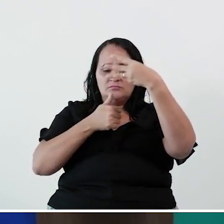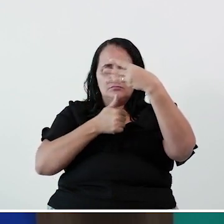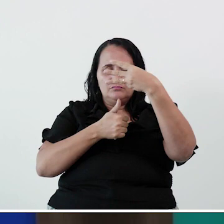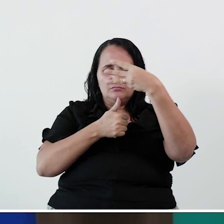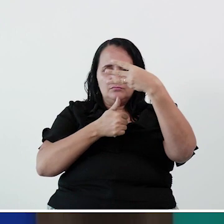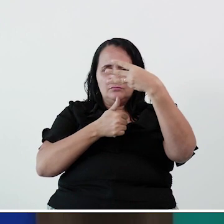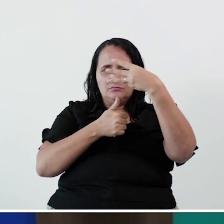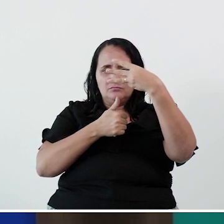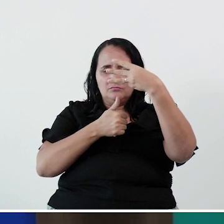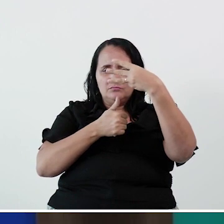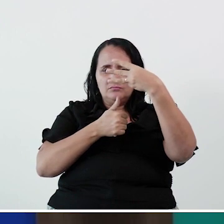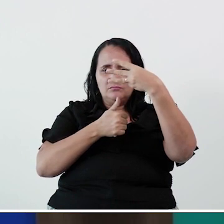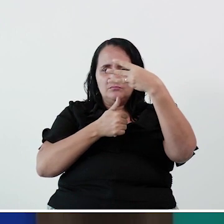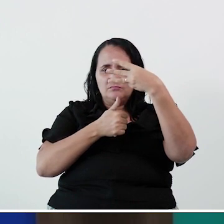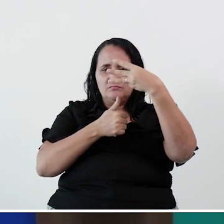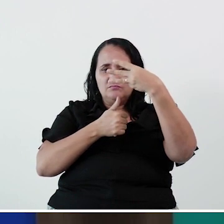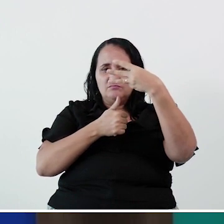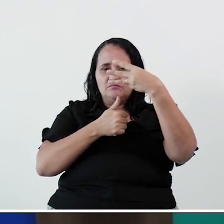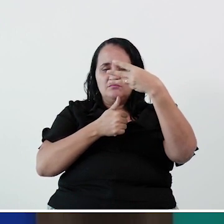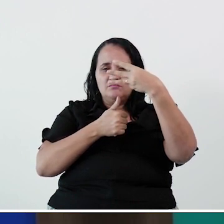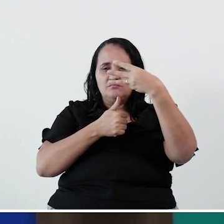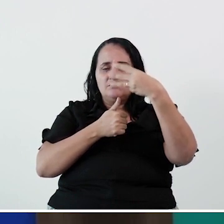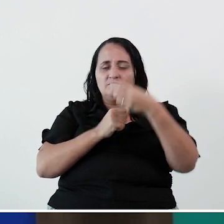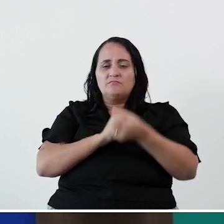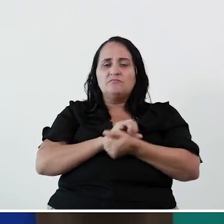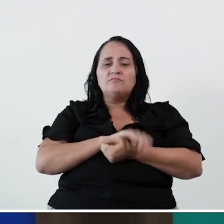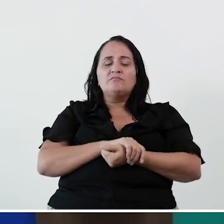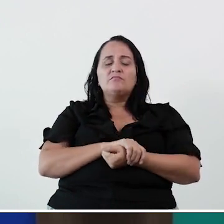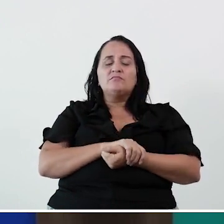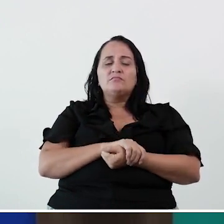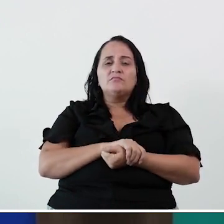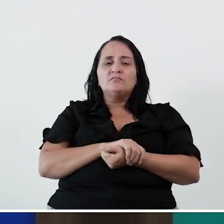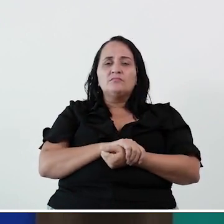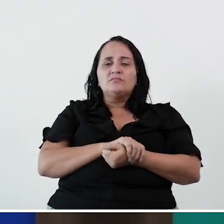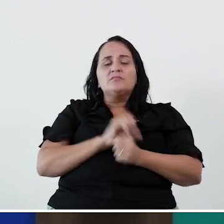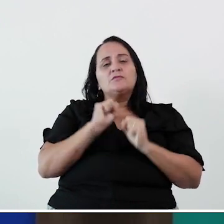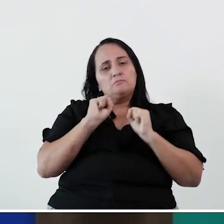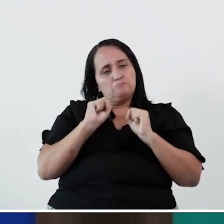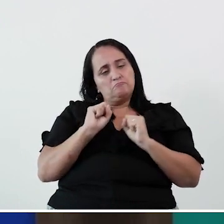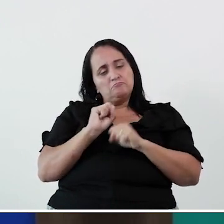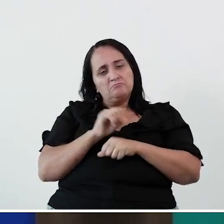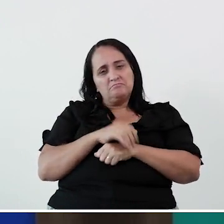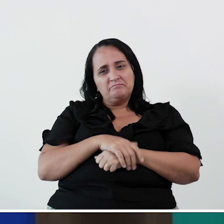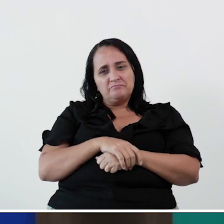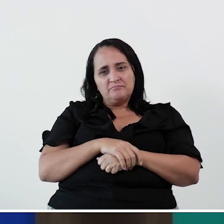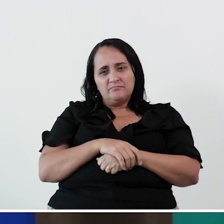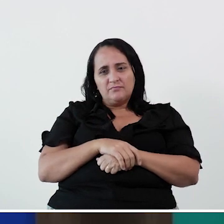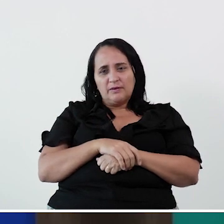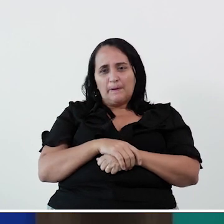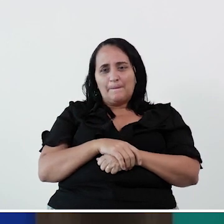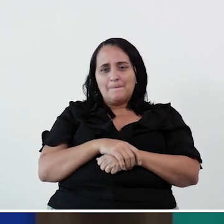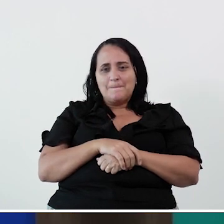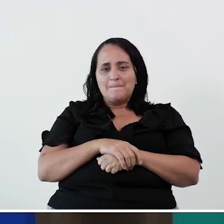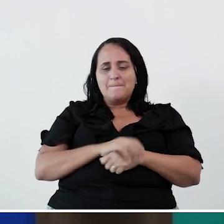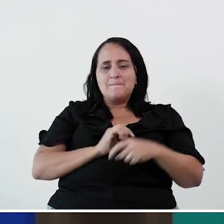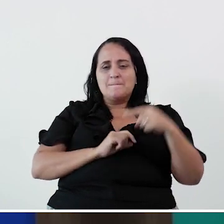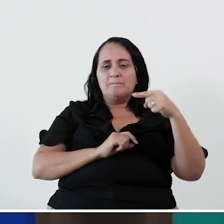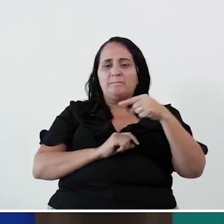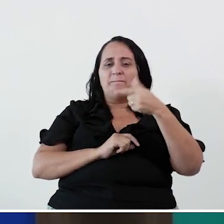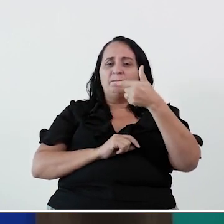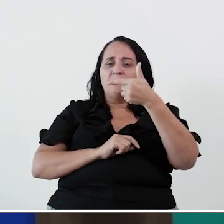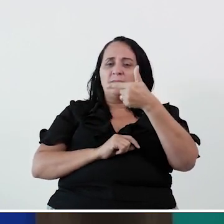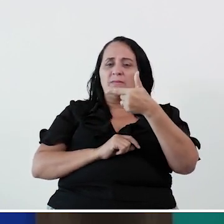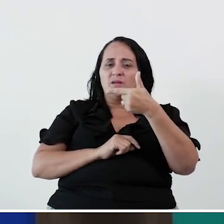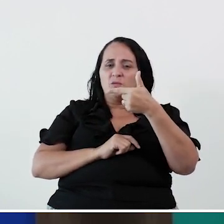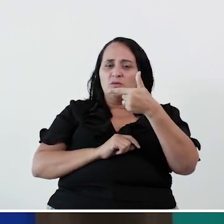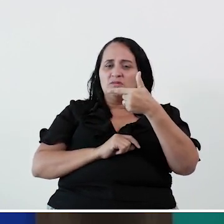3/1. Então, 3 é um número racional. Assim como o número -2, representado